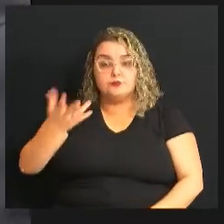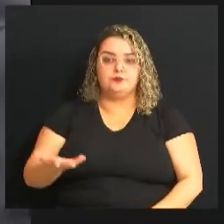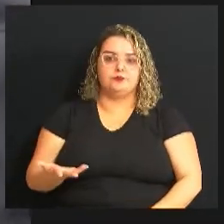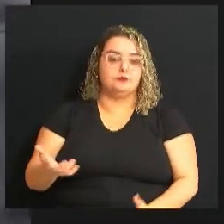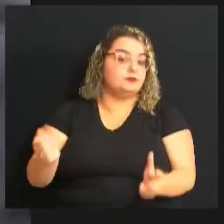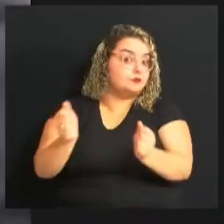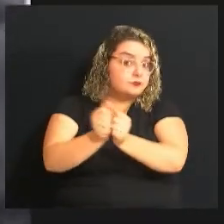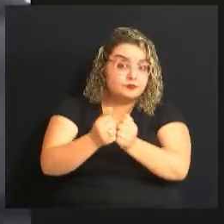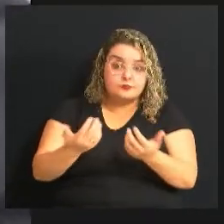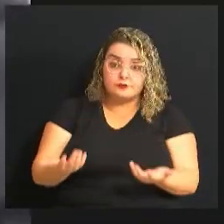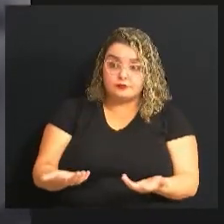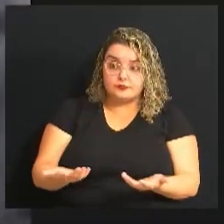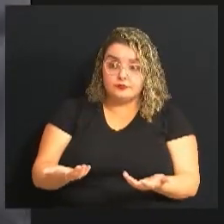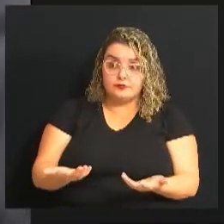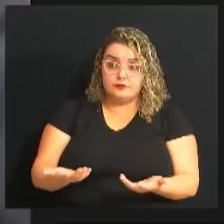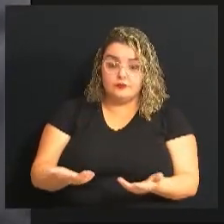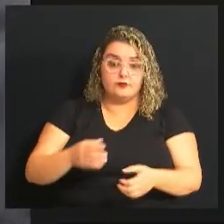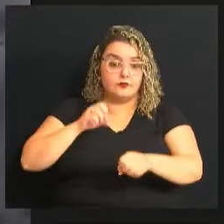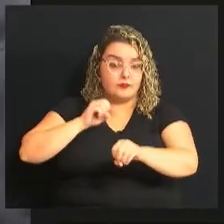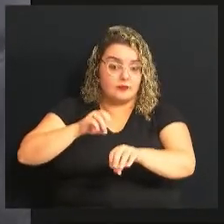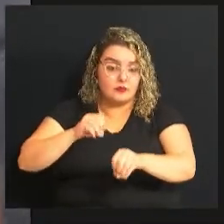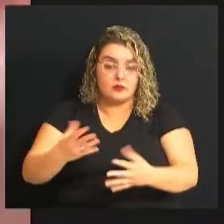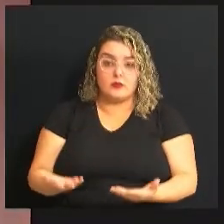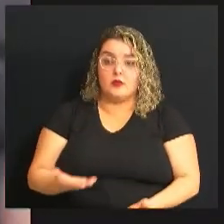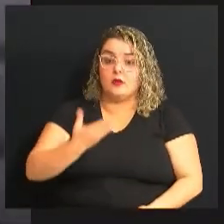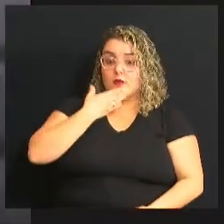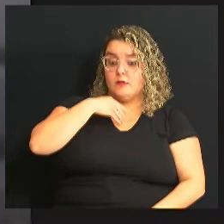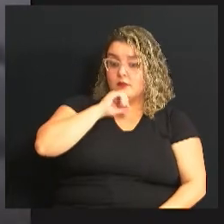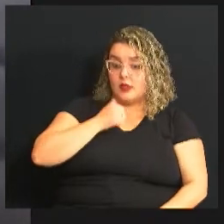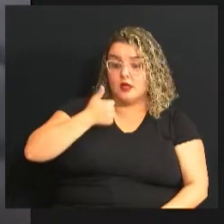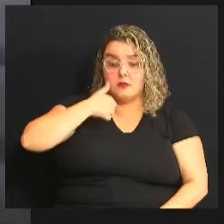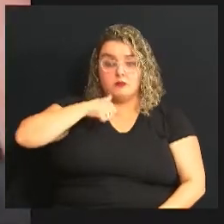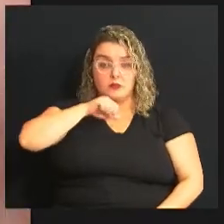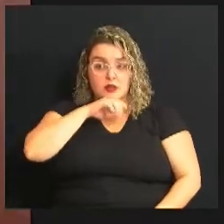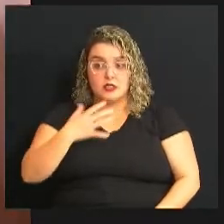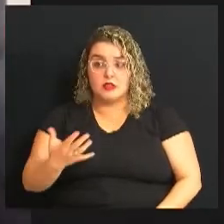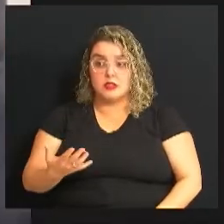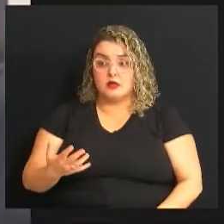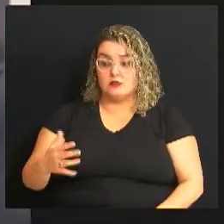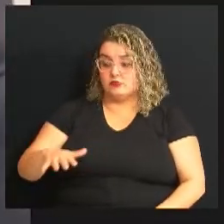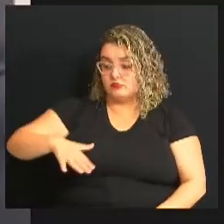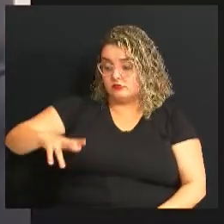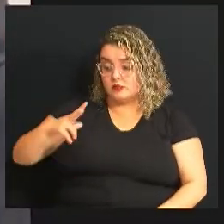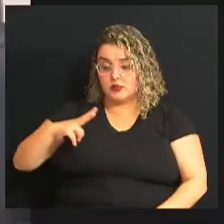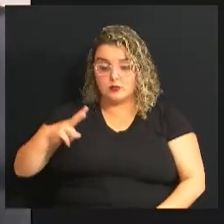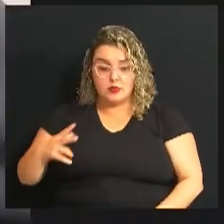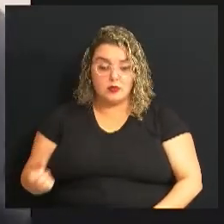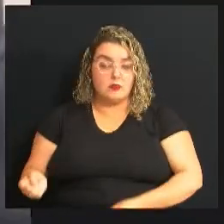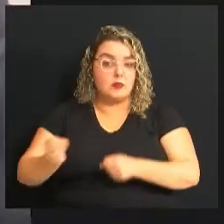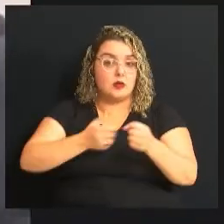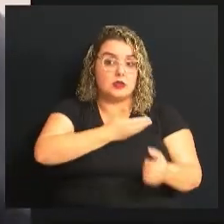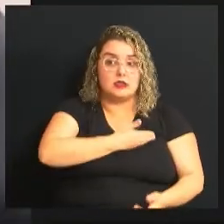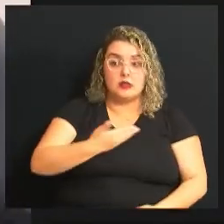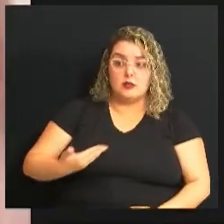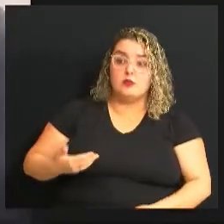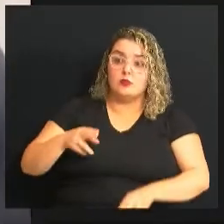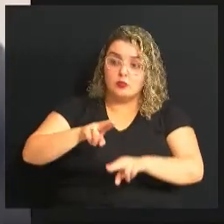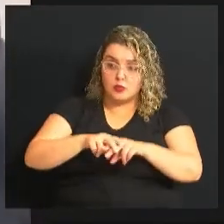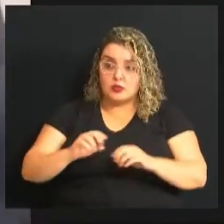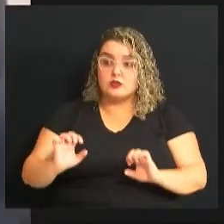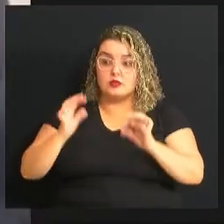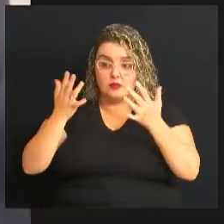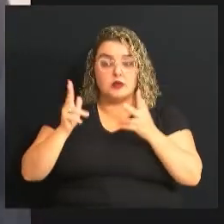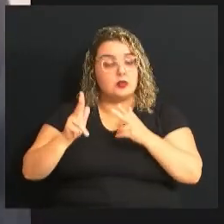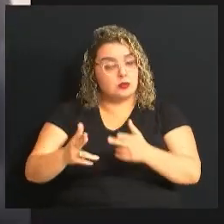juntos, educadores, pais, iniciativa privada, poder público. Por isso que eventos como esses